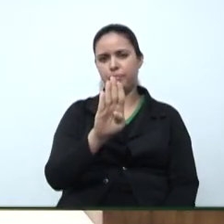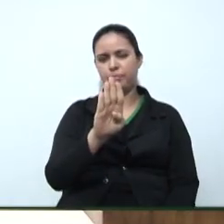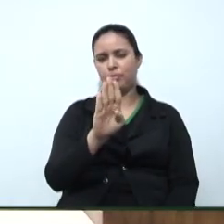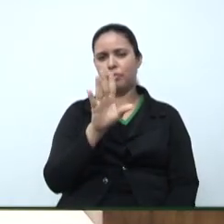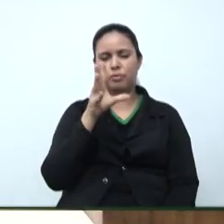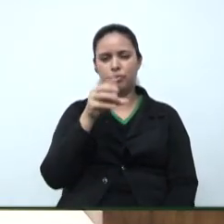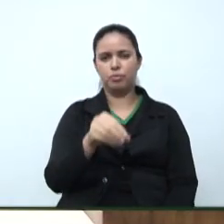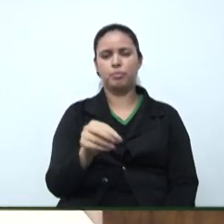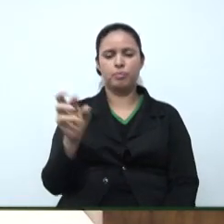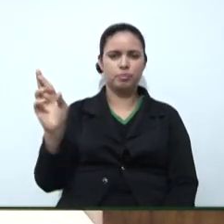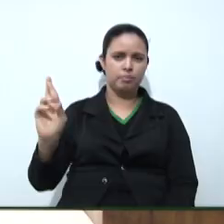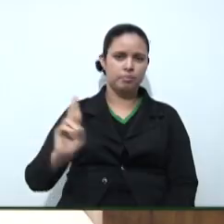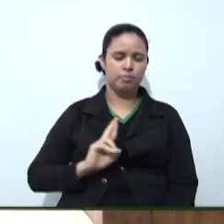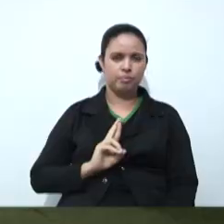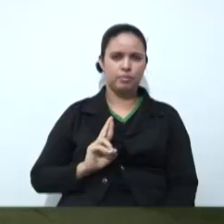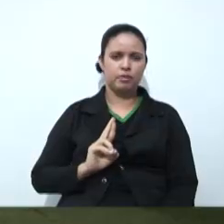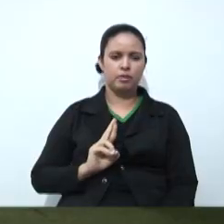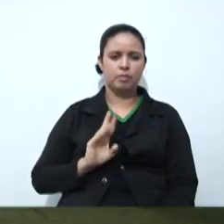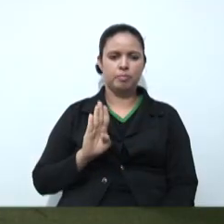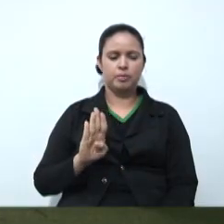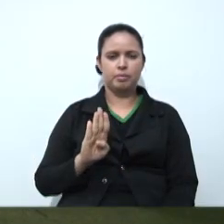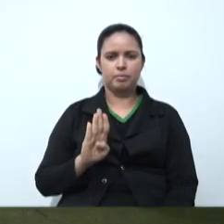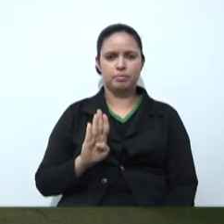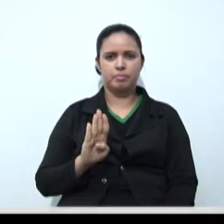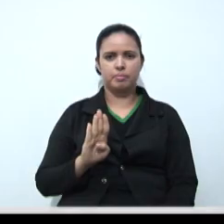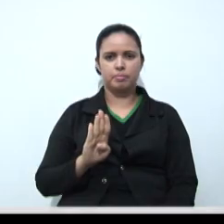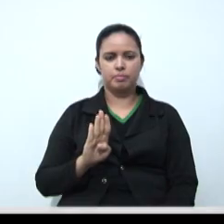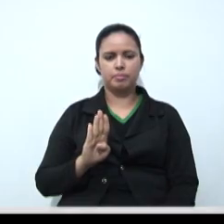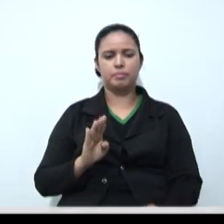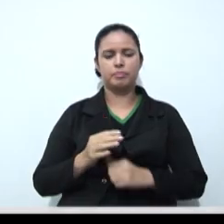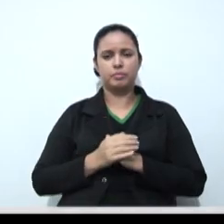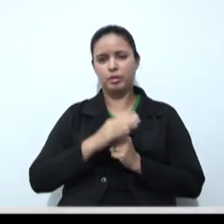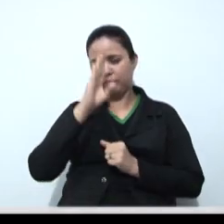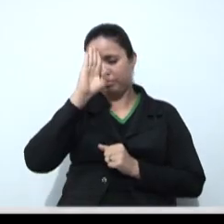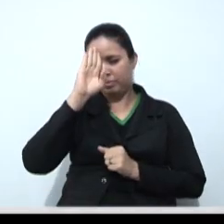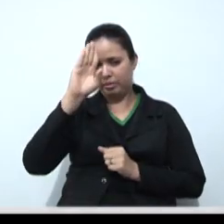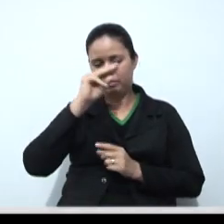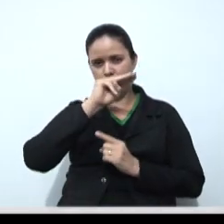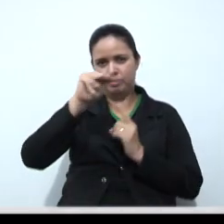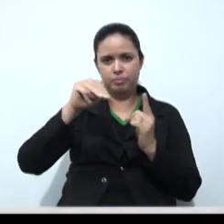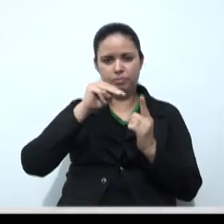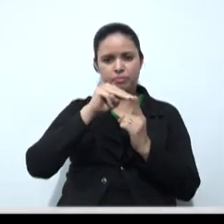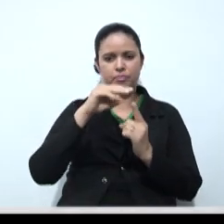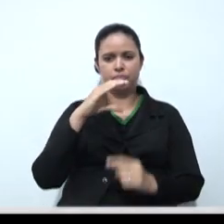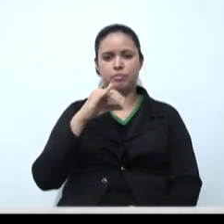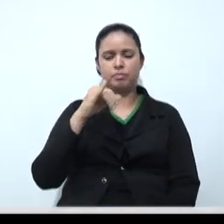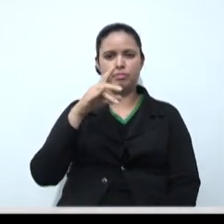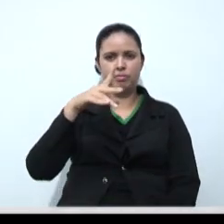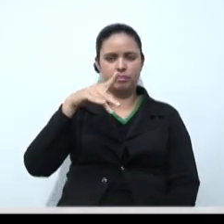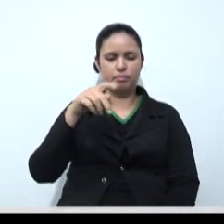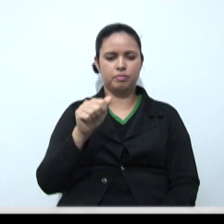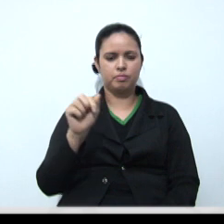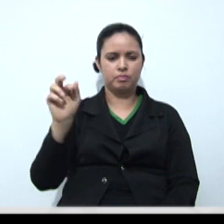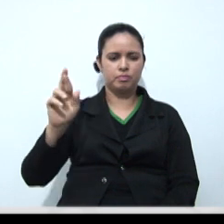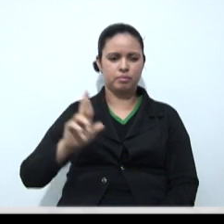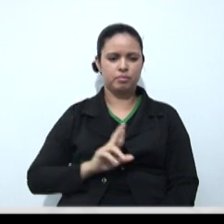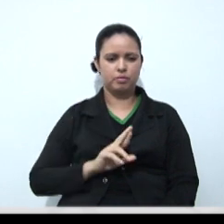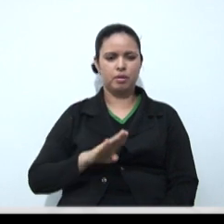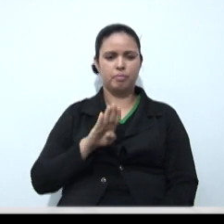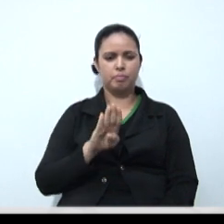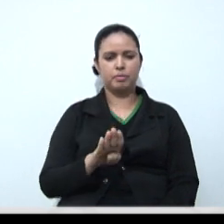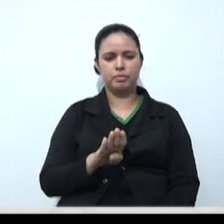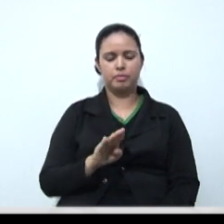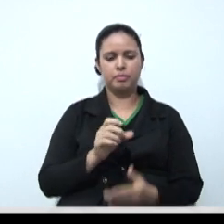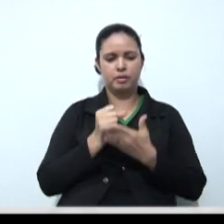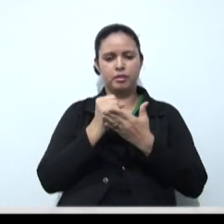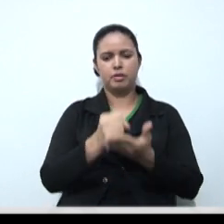da questão 2. Questão 2, então vamos ver aqui qual a principal missão da CIPA. Responderam que é a letra B,